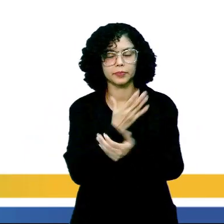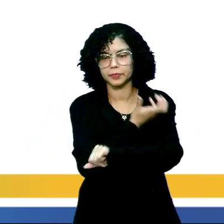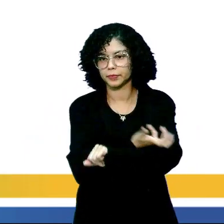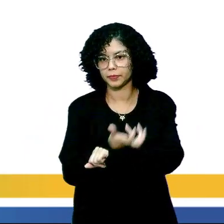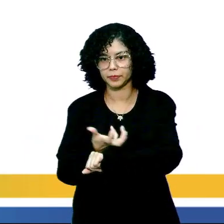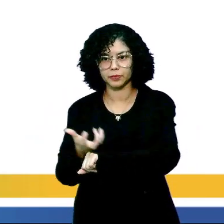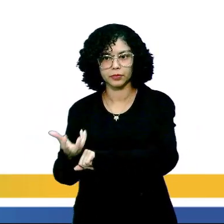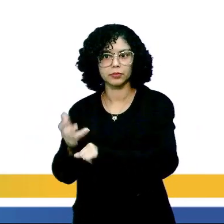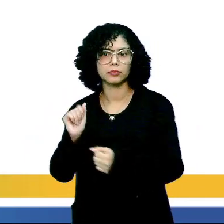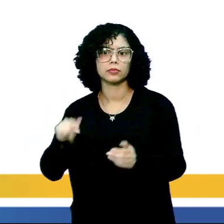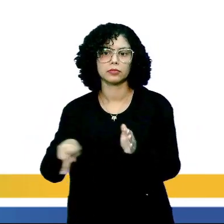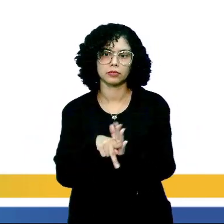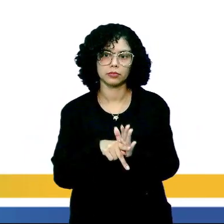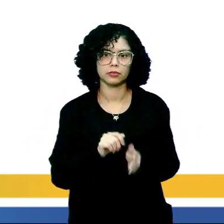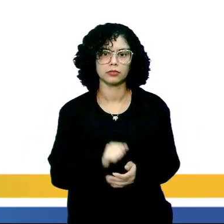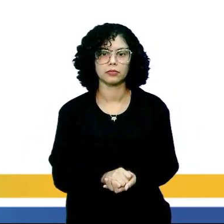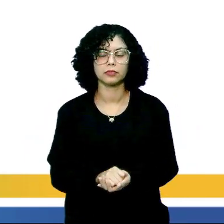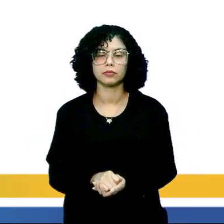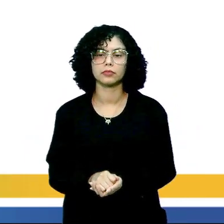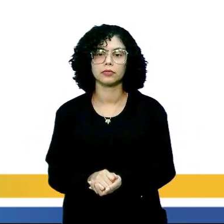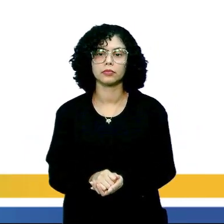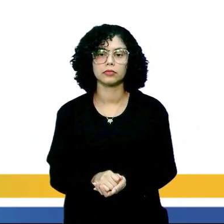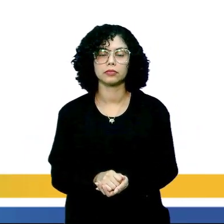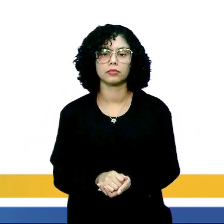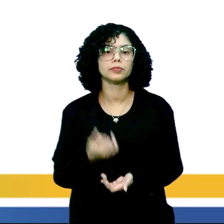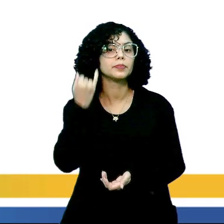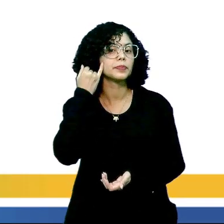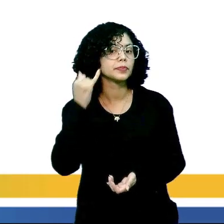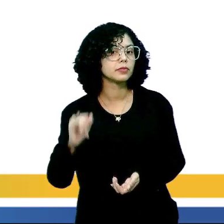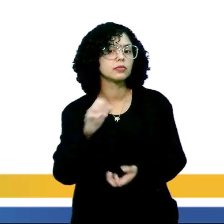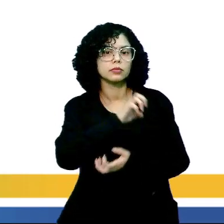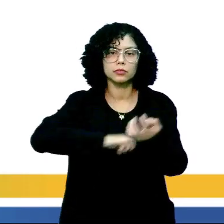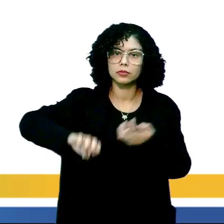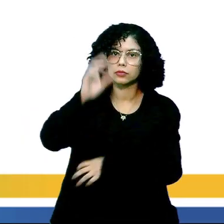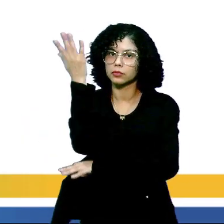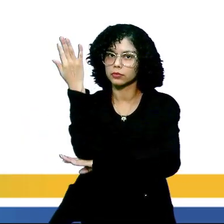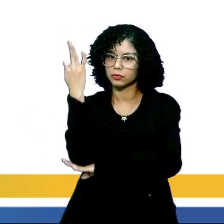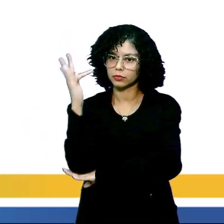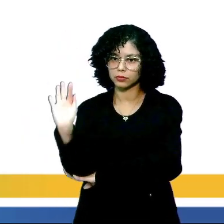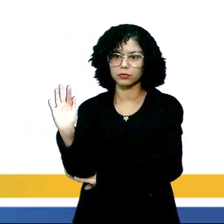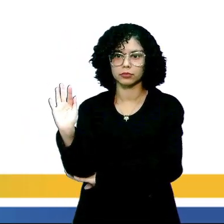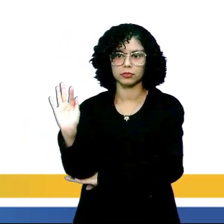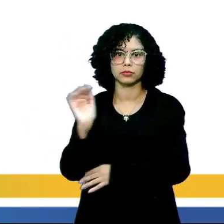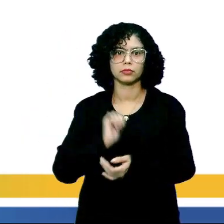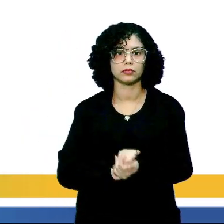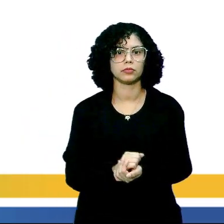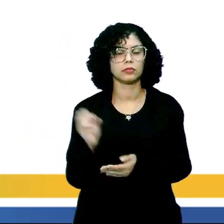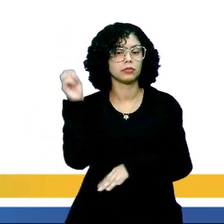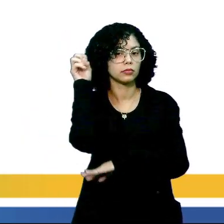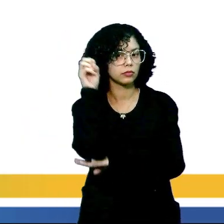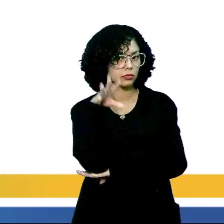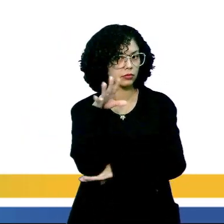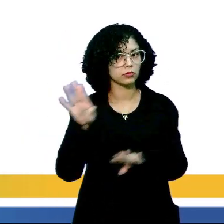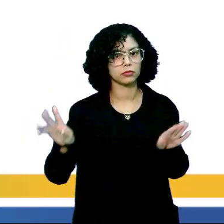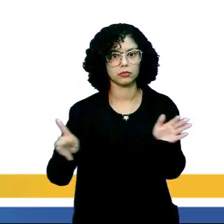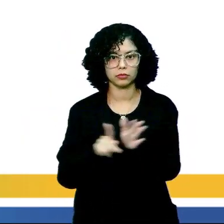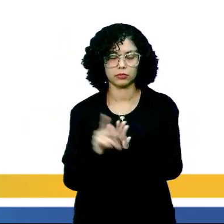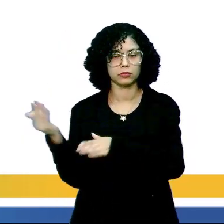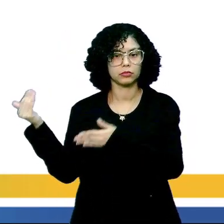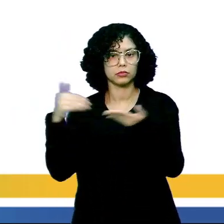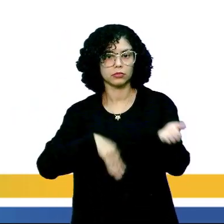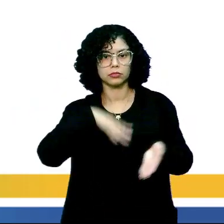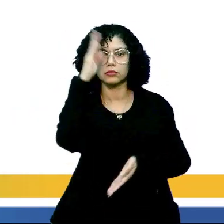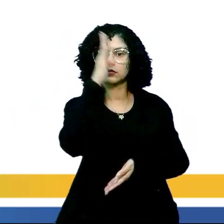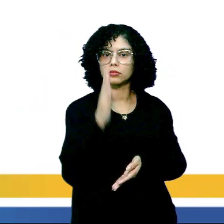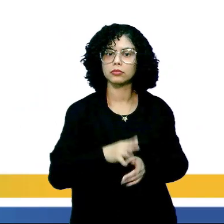de subsistência. E a ideia da Revolução Francesa, as ideias iluministas, né, que vão chegar no